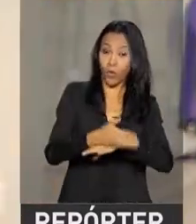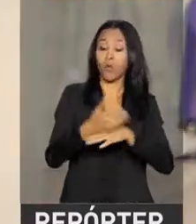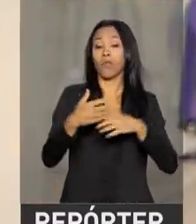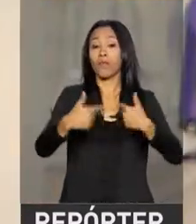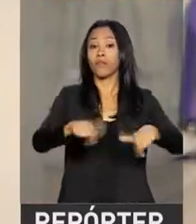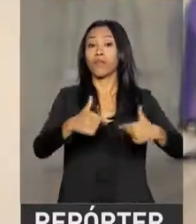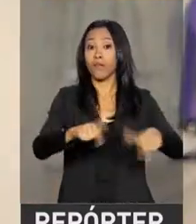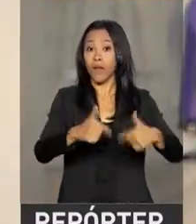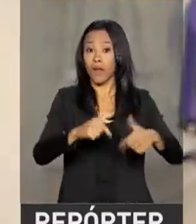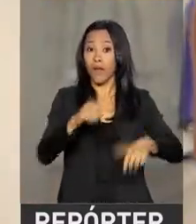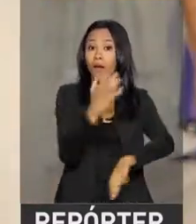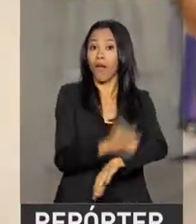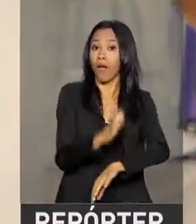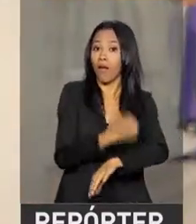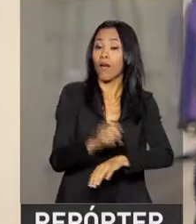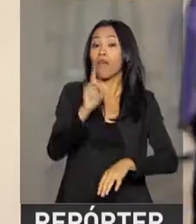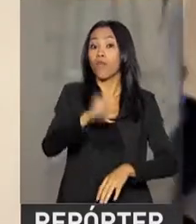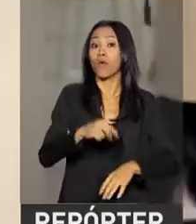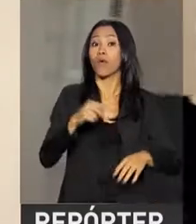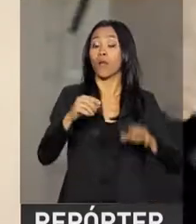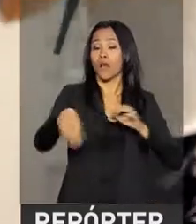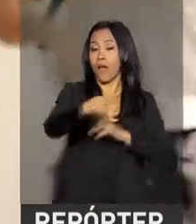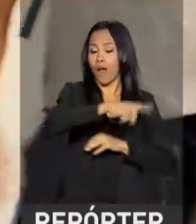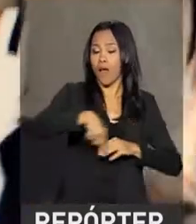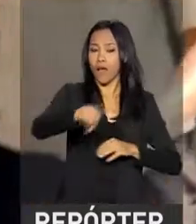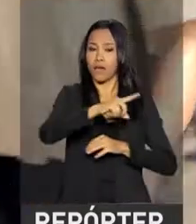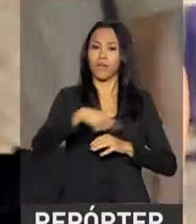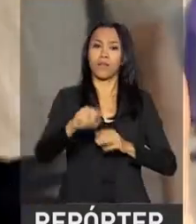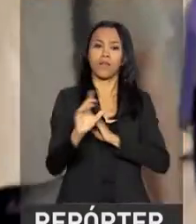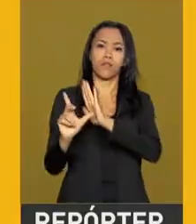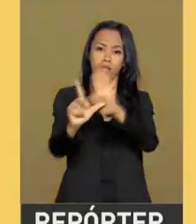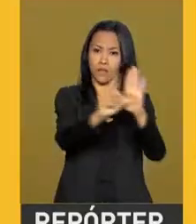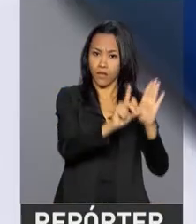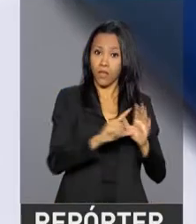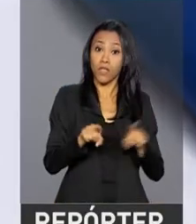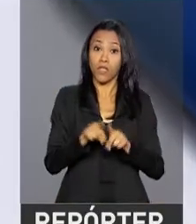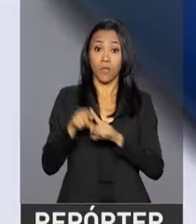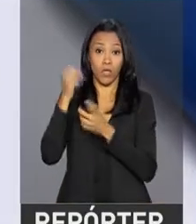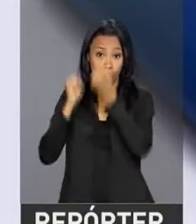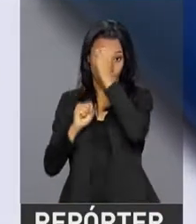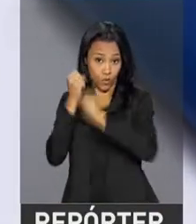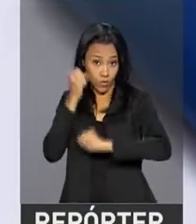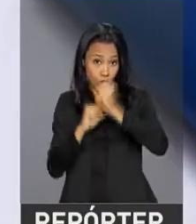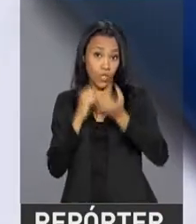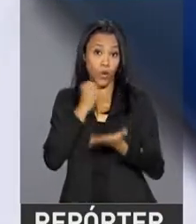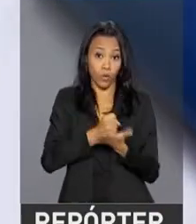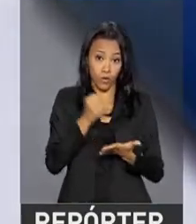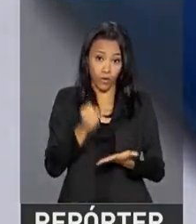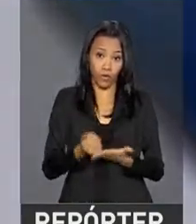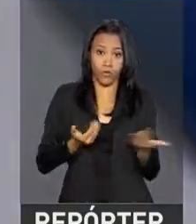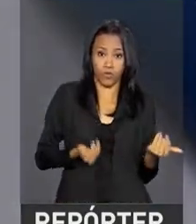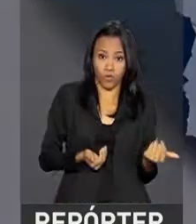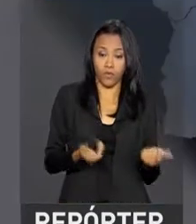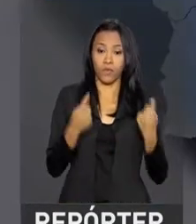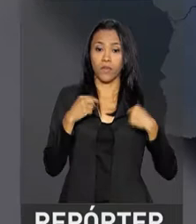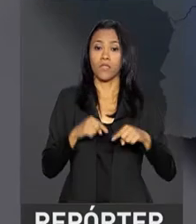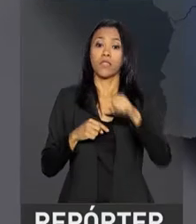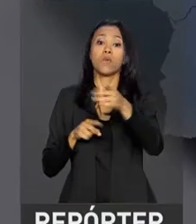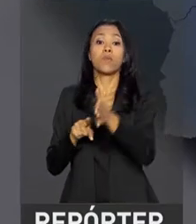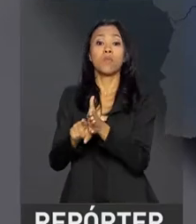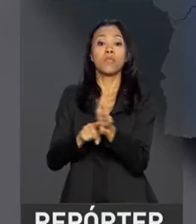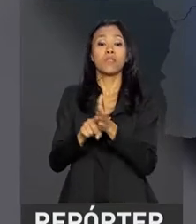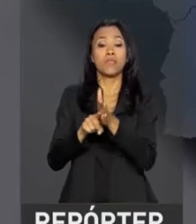setores que mais contrataram foram o comércio ea indústria da transformação de acordo com relatório preliminar feito pelo ministério do trabalho